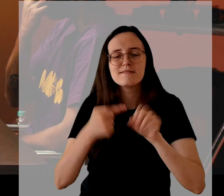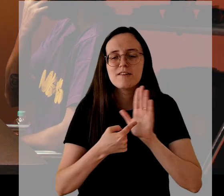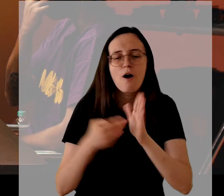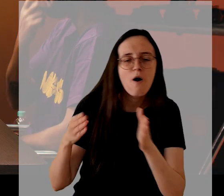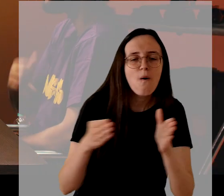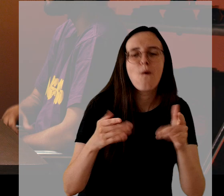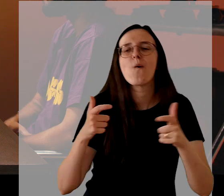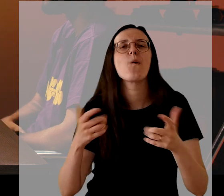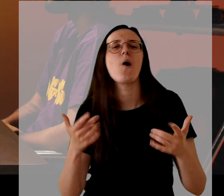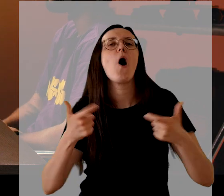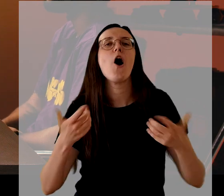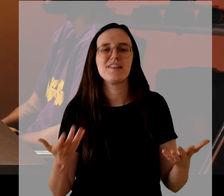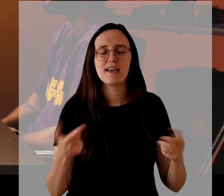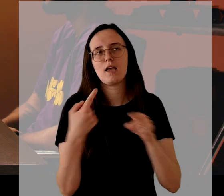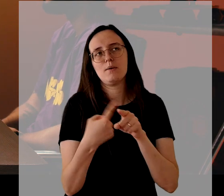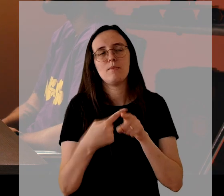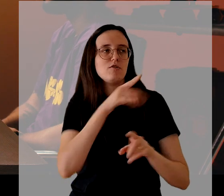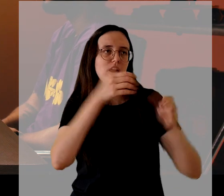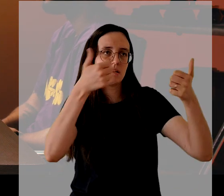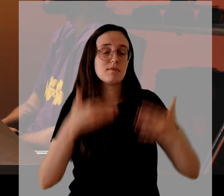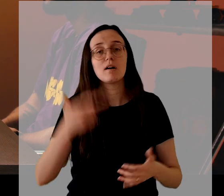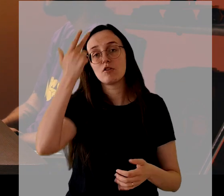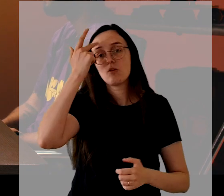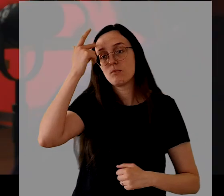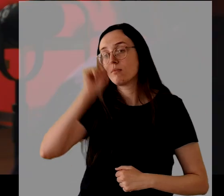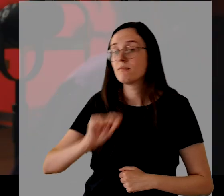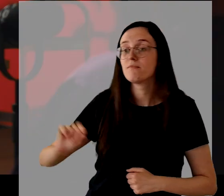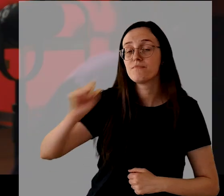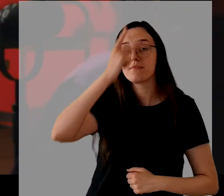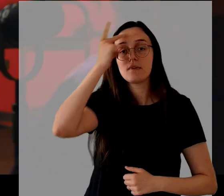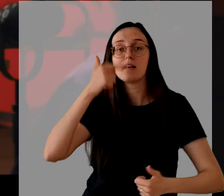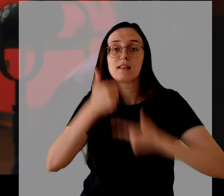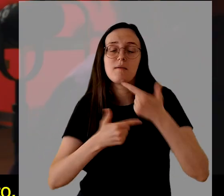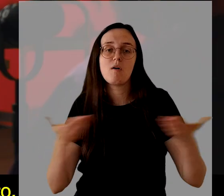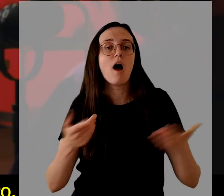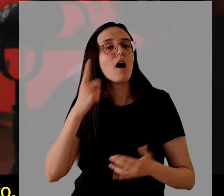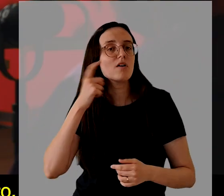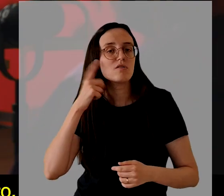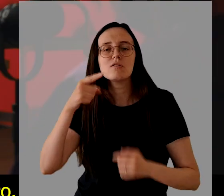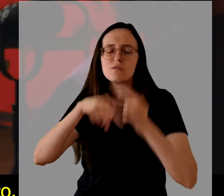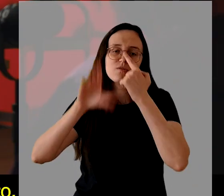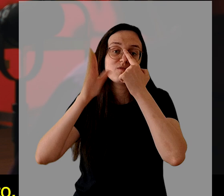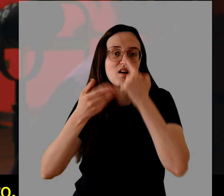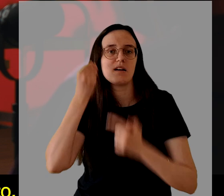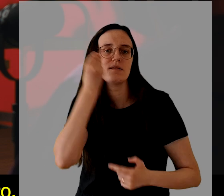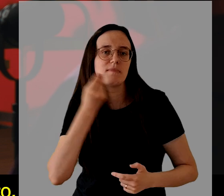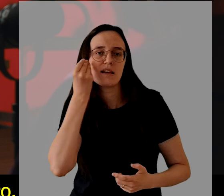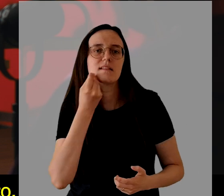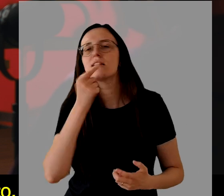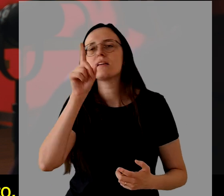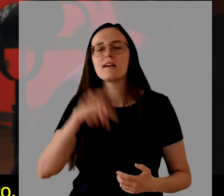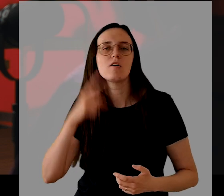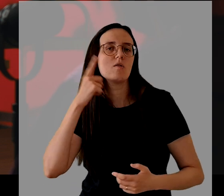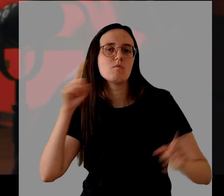Né? Porque, como você falou, normalmente o pessoal que trabalha hoje com som já teve uma experiência